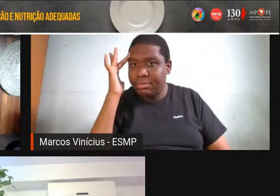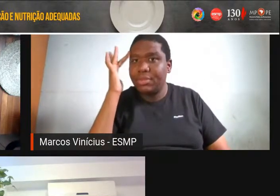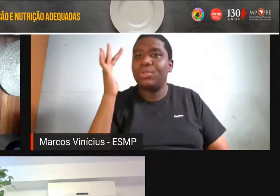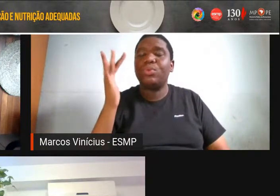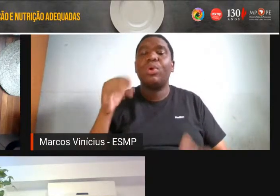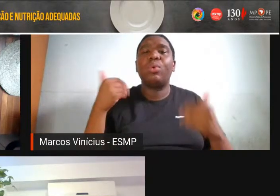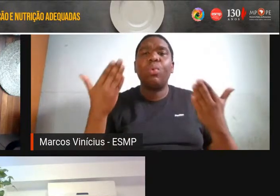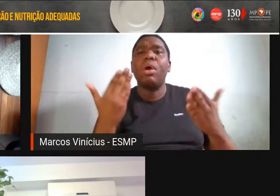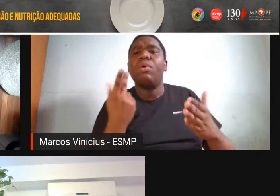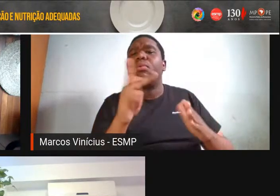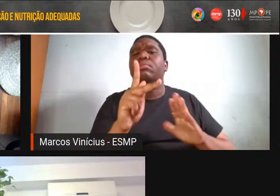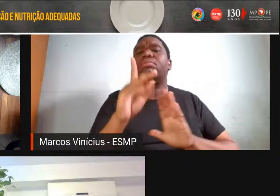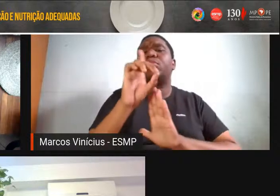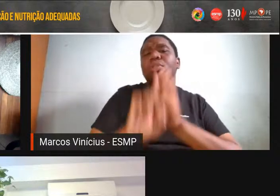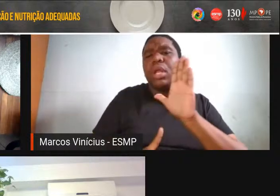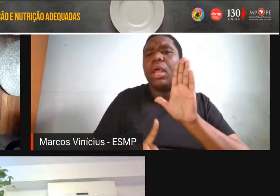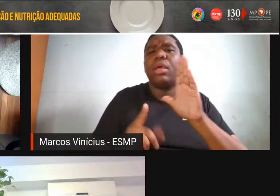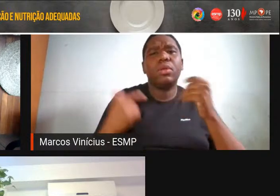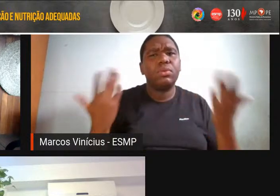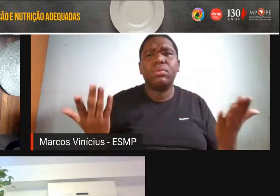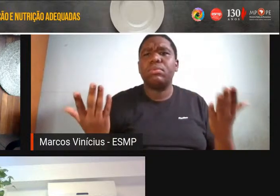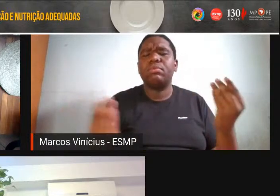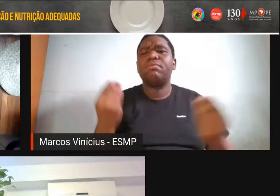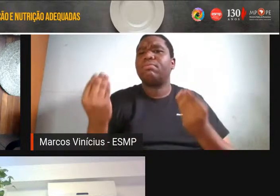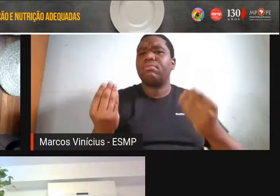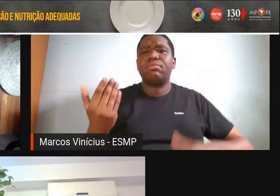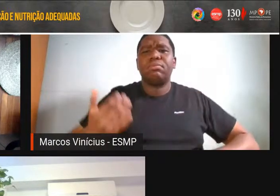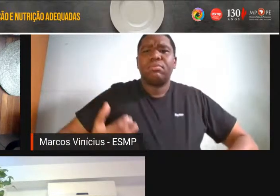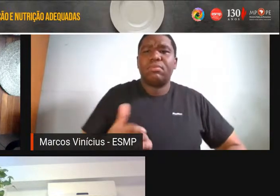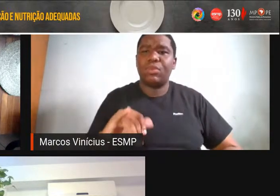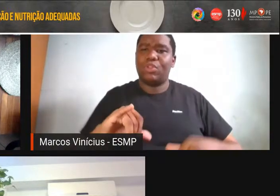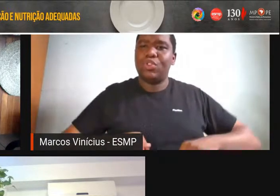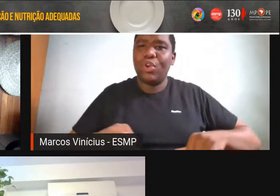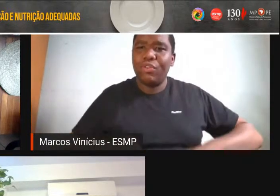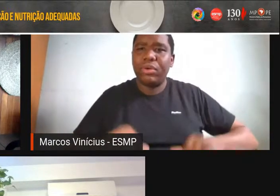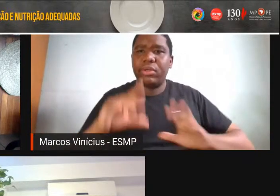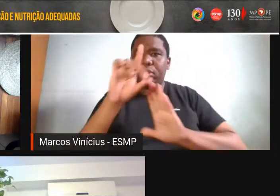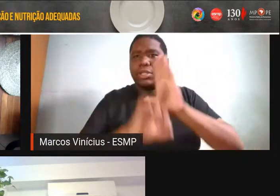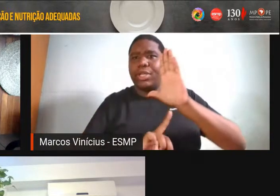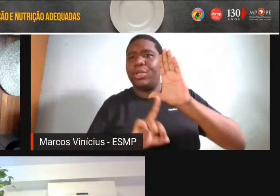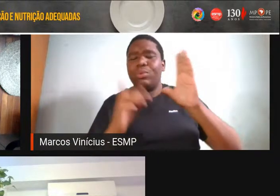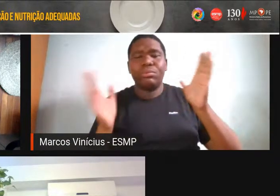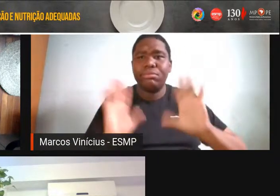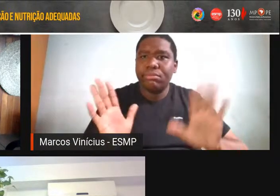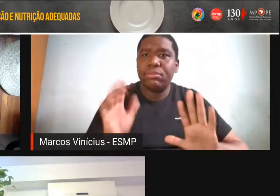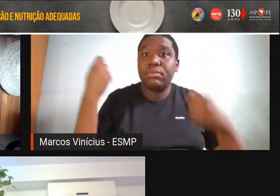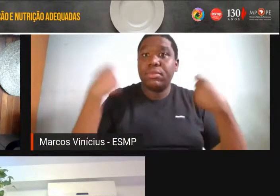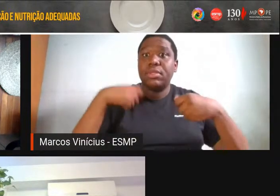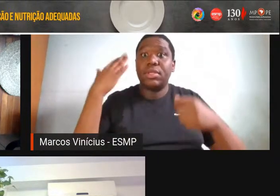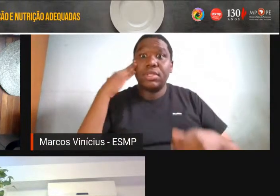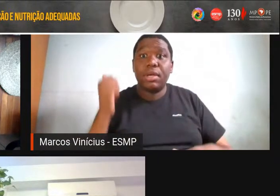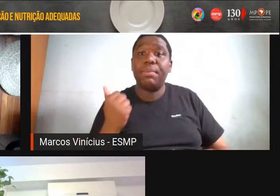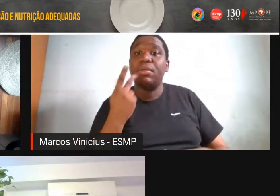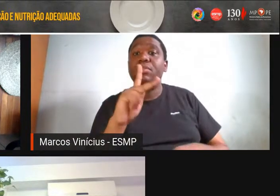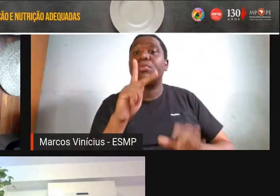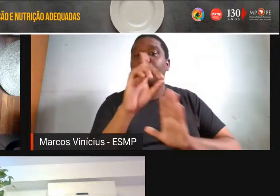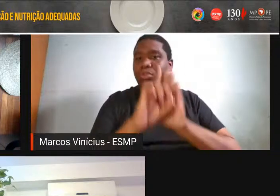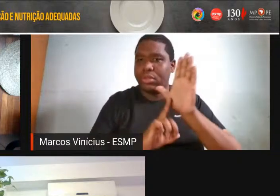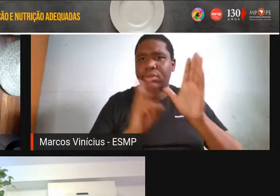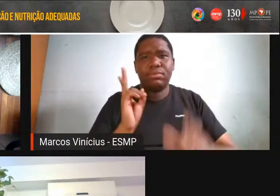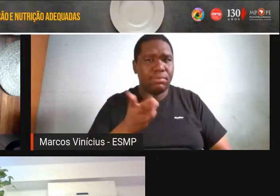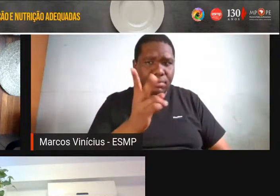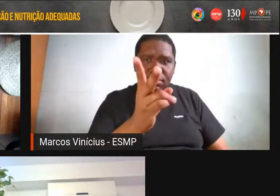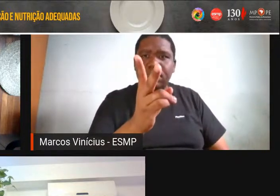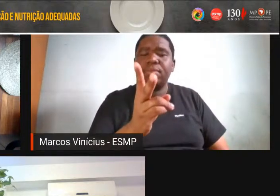direitos que elas têm. Elas não precisam estar sofrendo uma violação de direito para saber dos seus direitos. Elas têm que saber o direito todo o tempo. E têm que saber